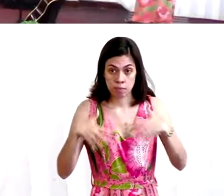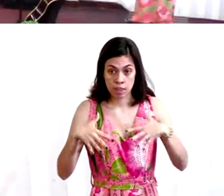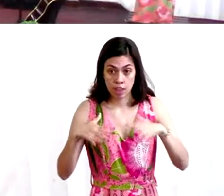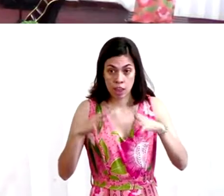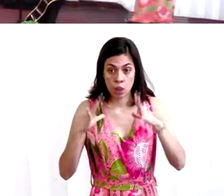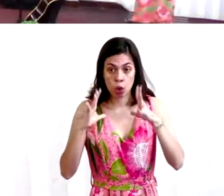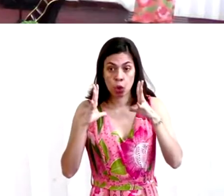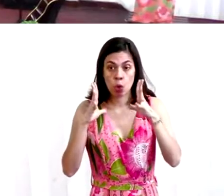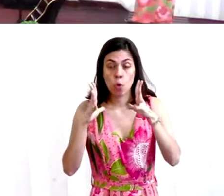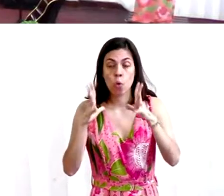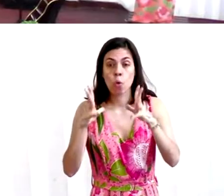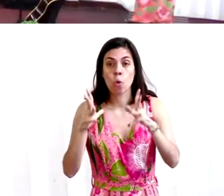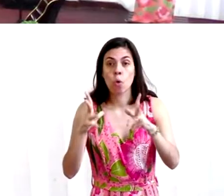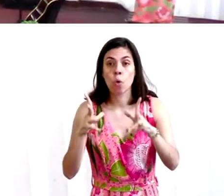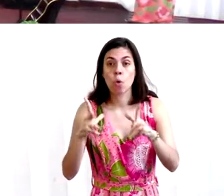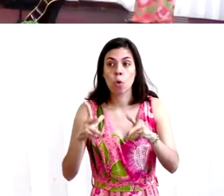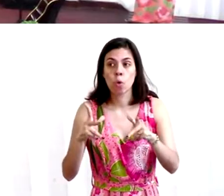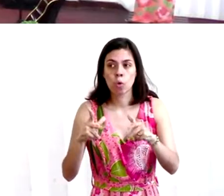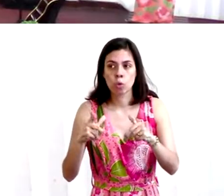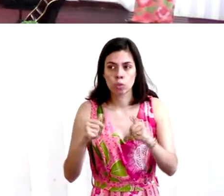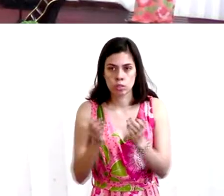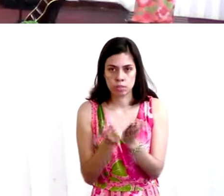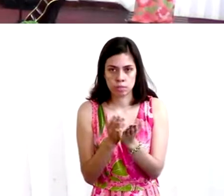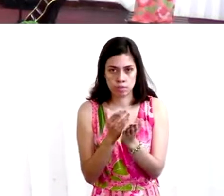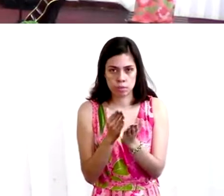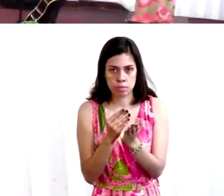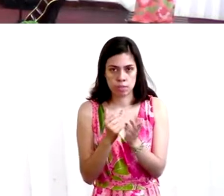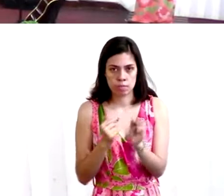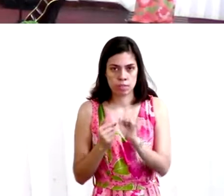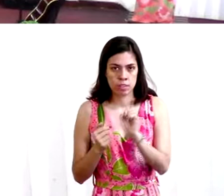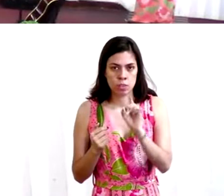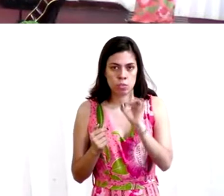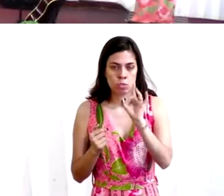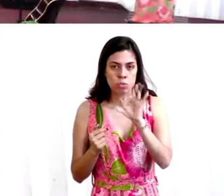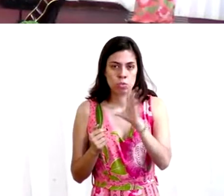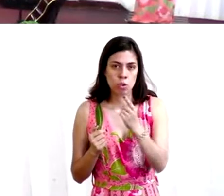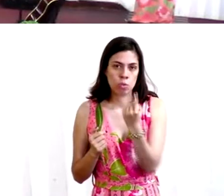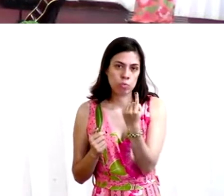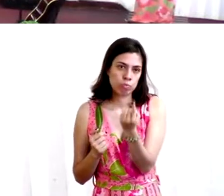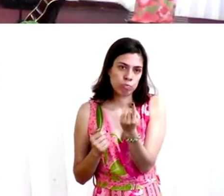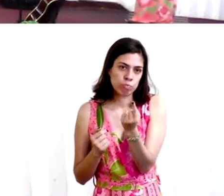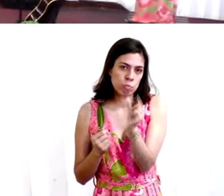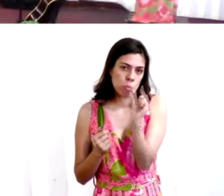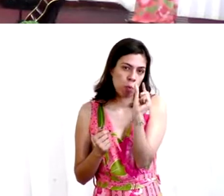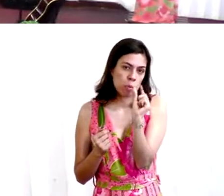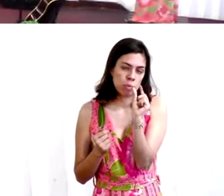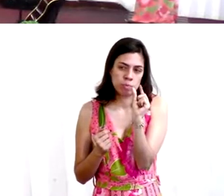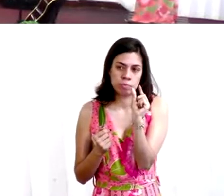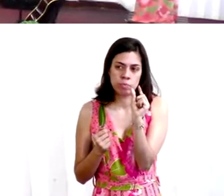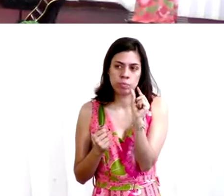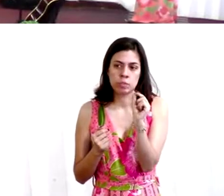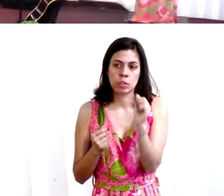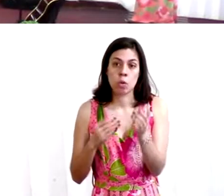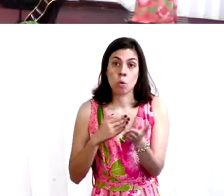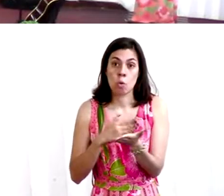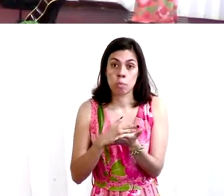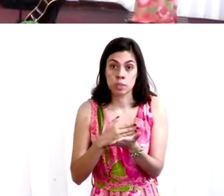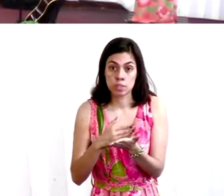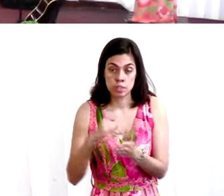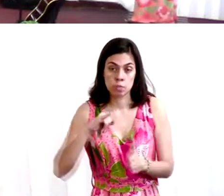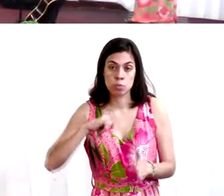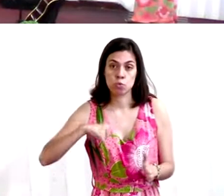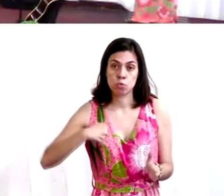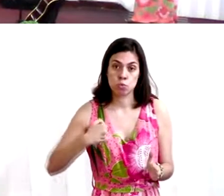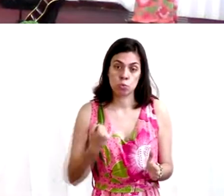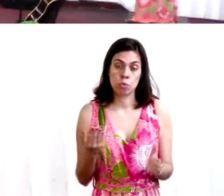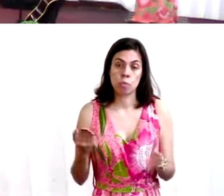nossos gostos, mas a palavra de Deus. Por isso é sempre muito importante a continuidade, a